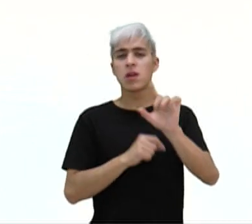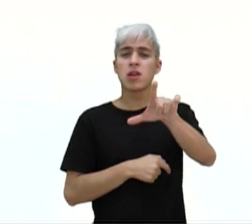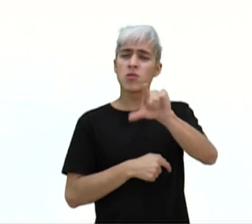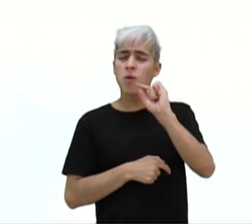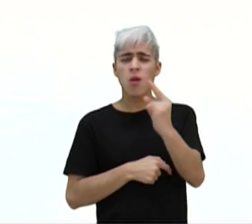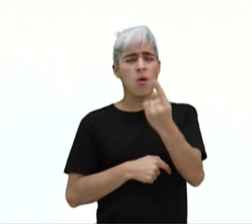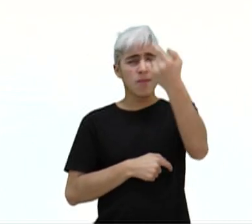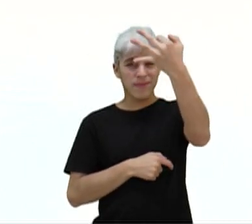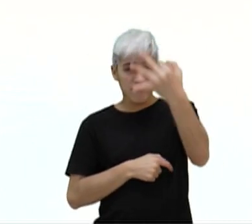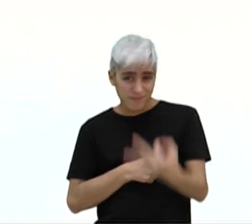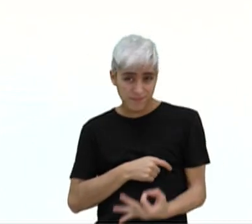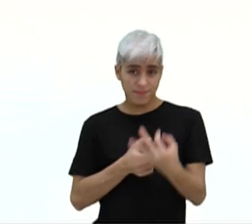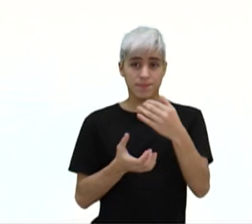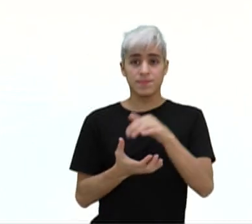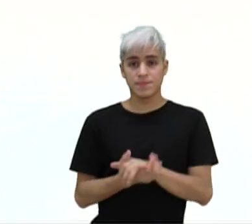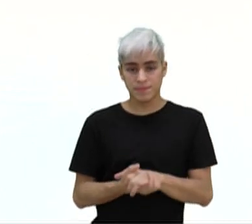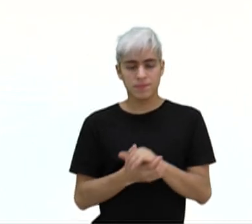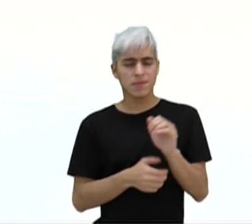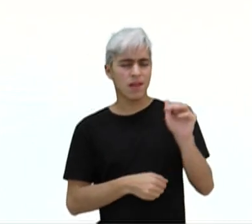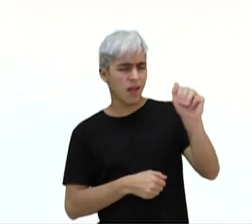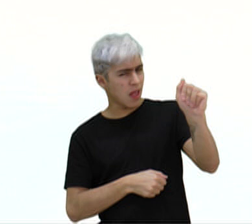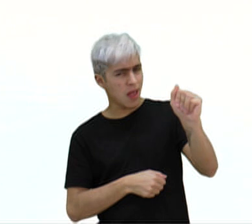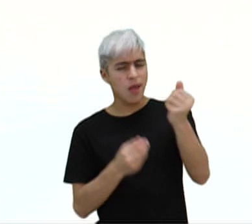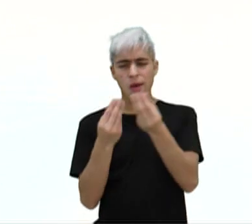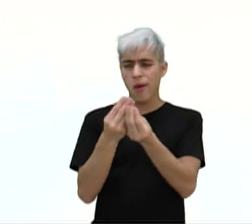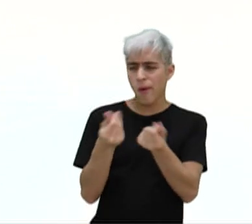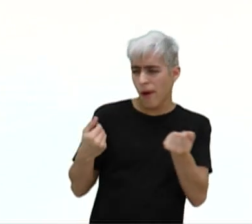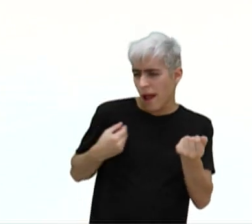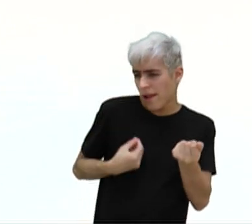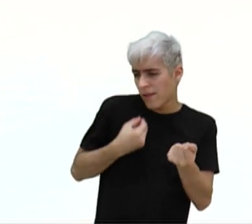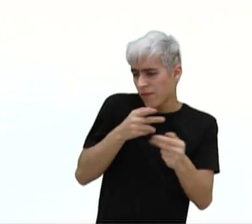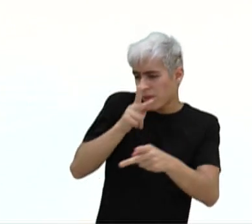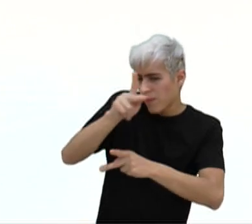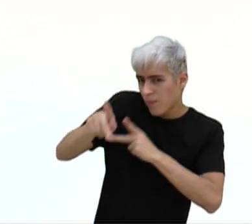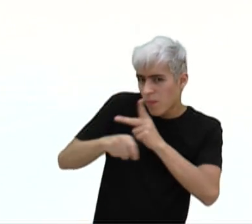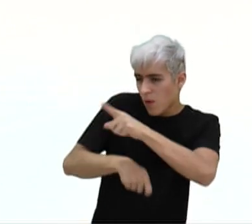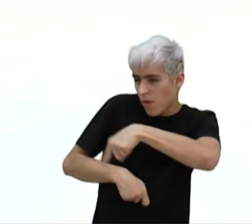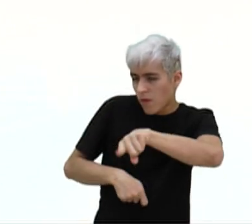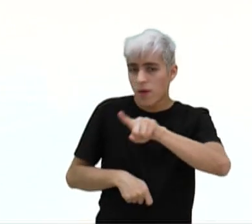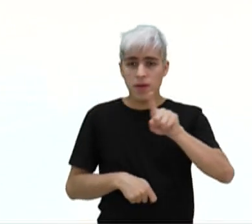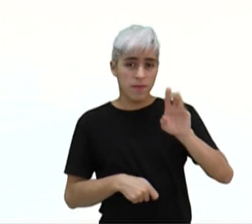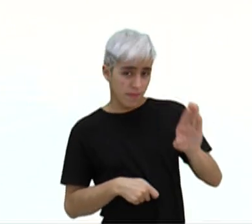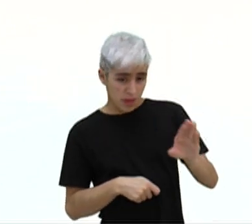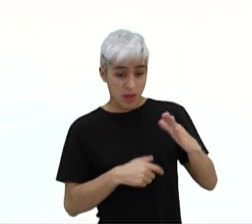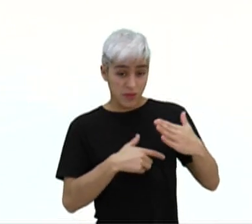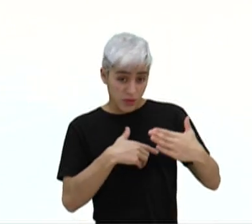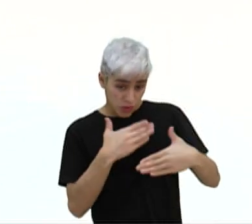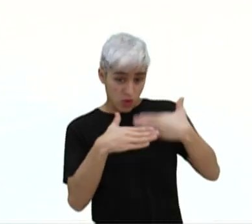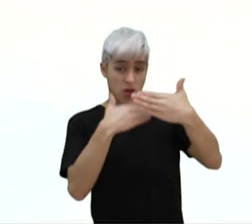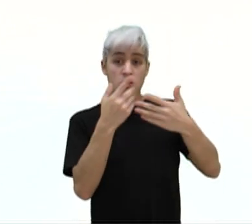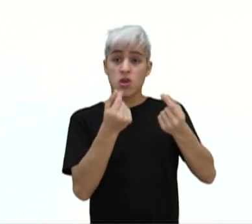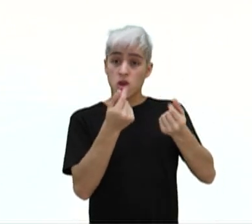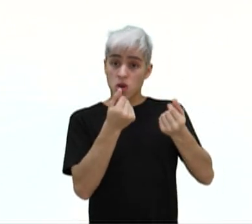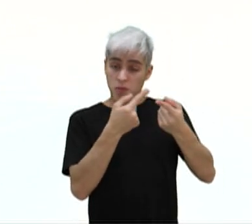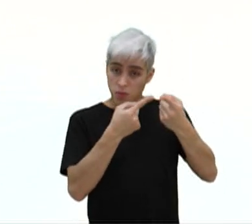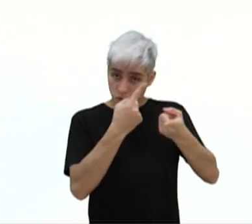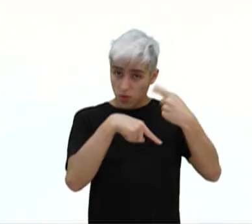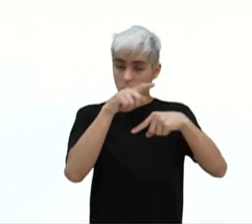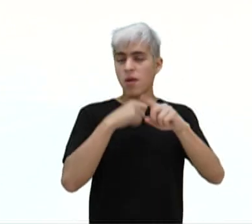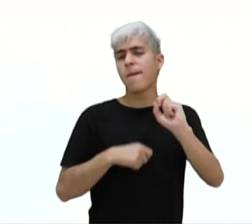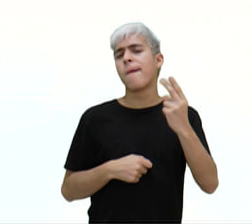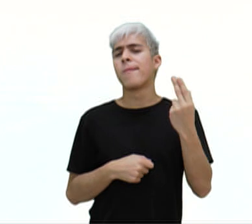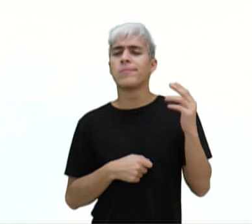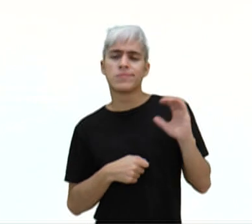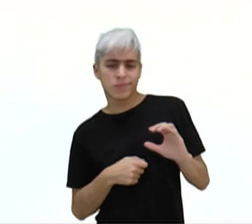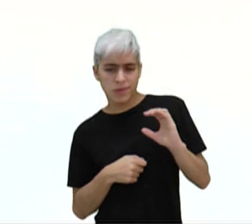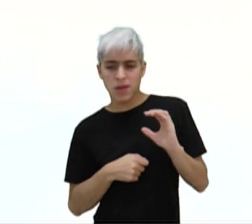uma alternativa. Letra A, qualidade de vida da população. Letra B, desenvolvimento econômico. Ou letra